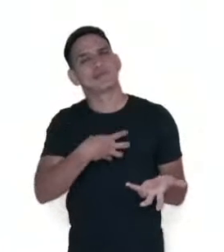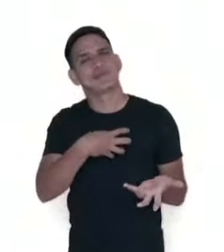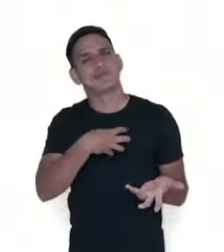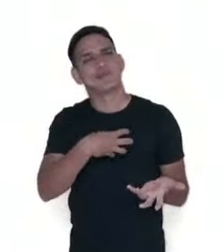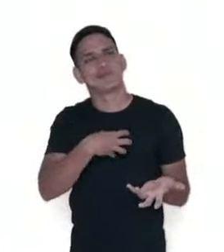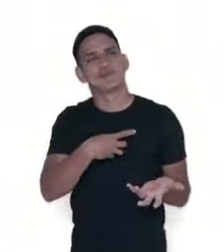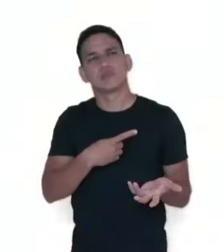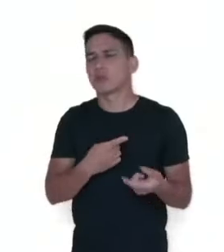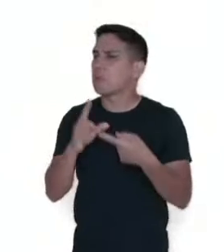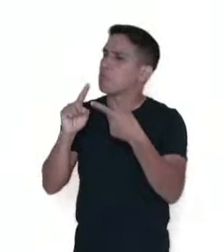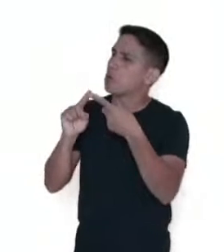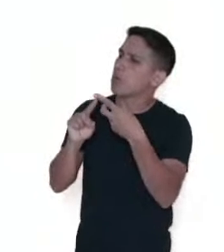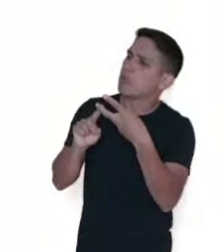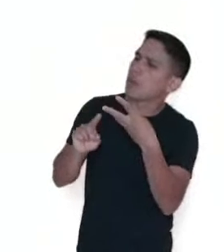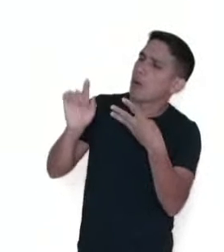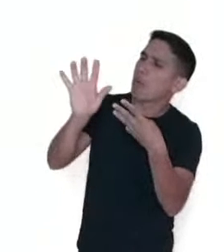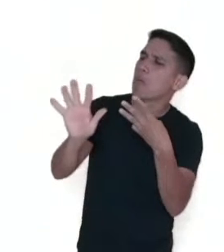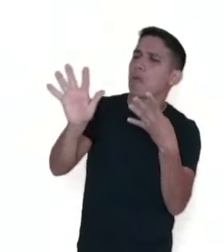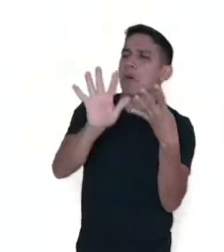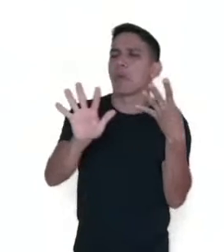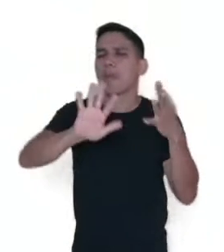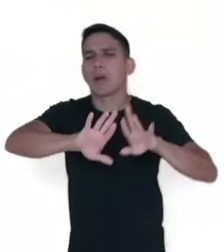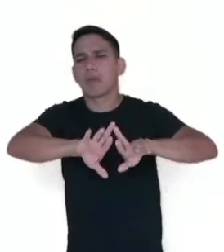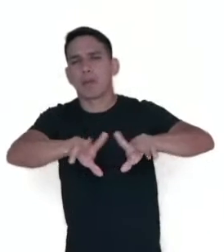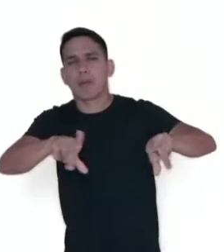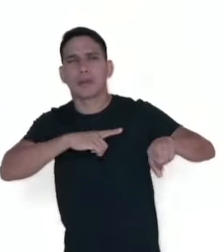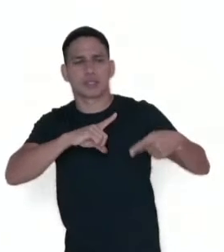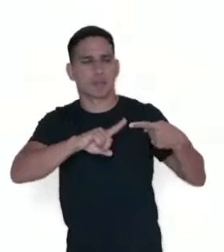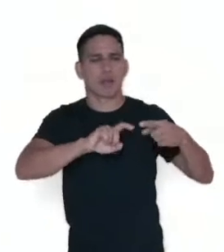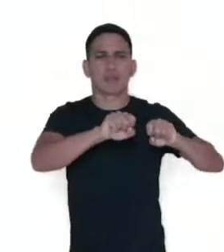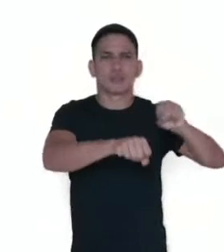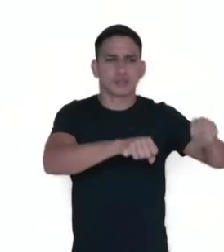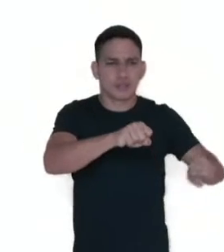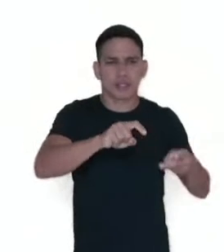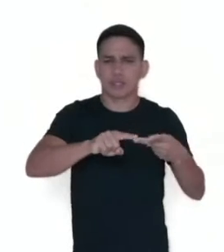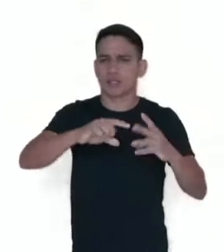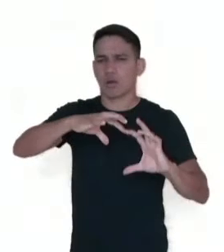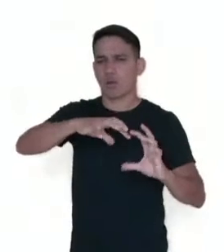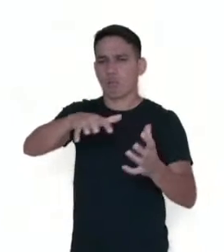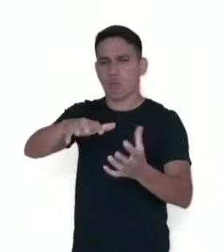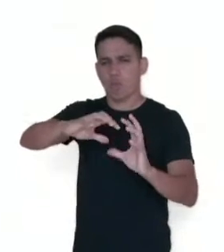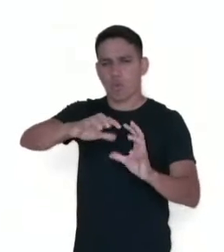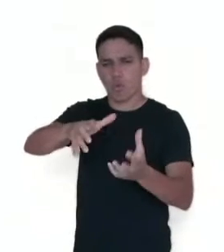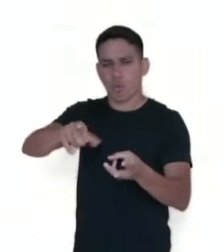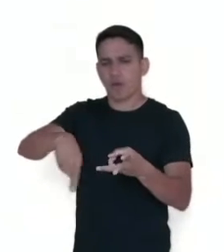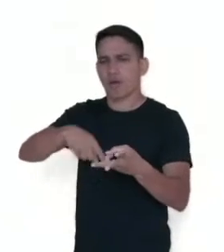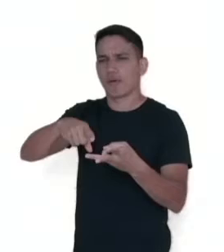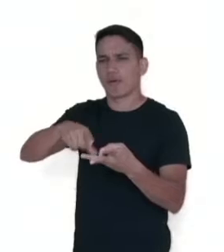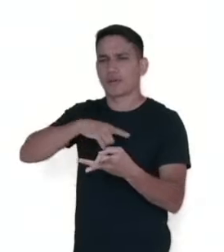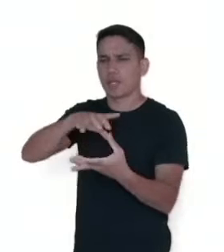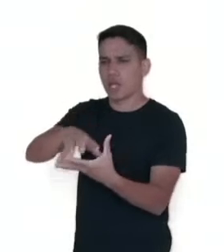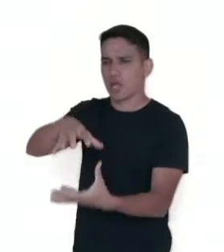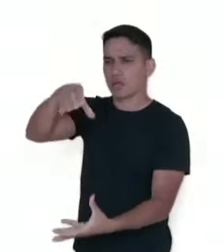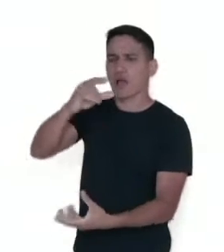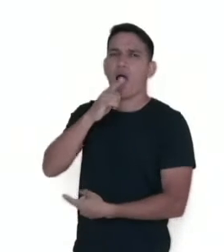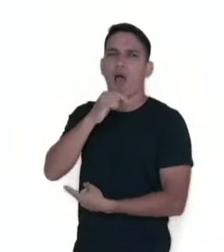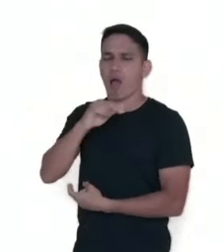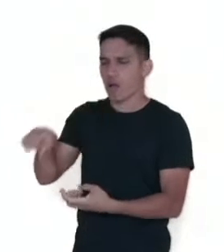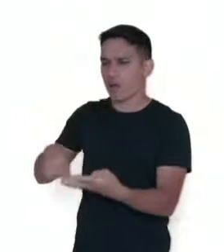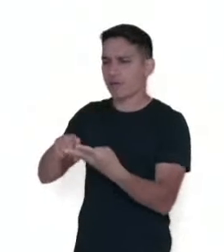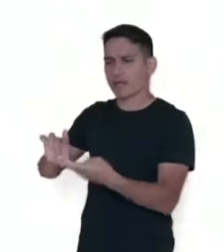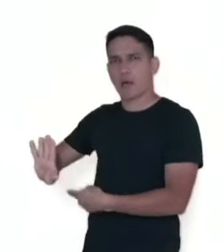representações que estão nela, ó, bicicleta, bola, né? Garrafa de água, uma